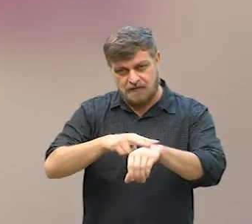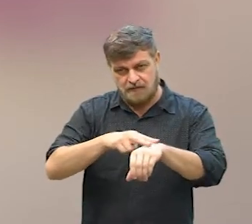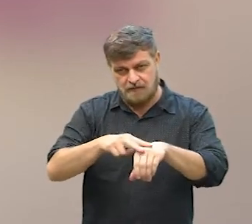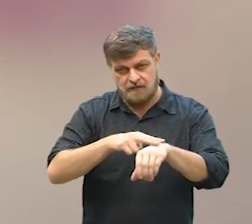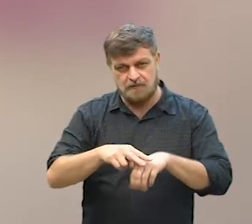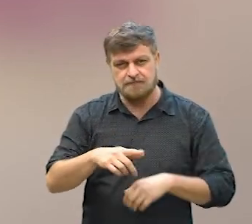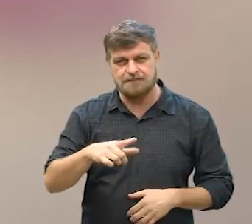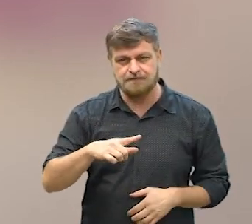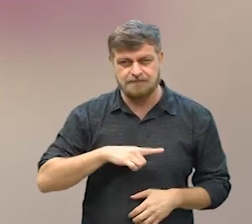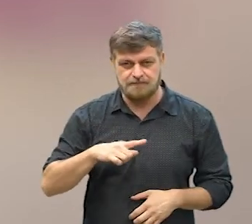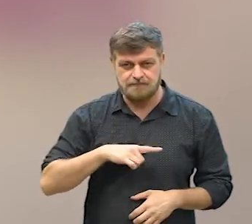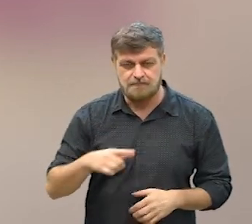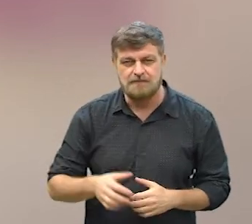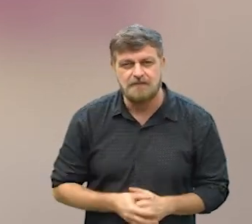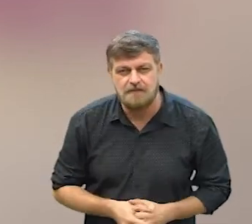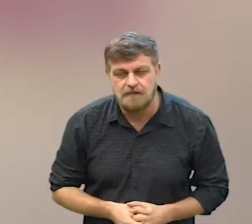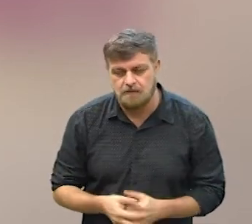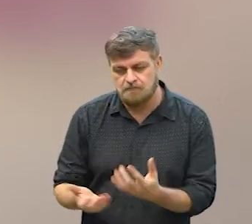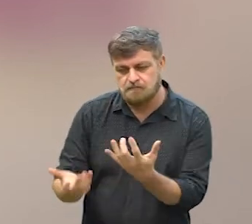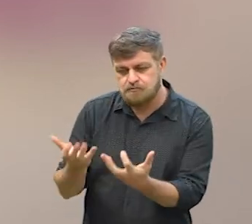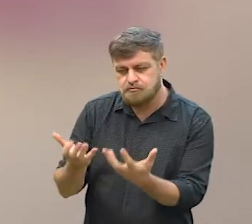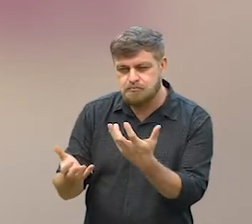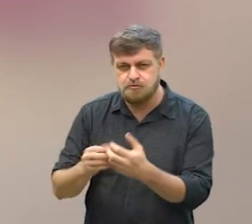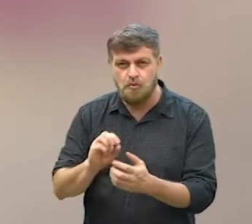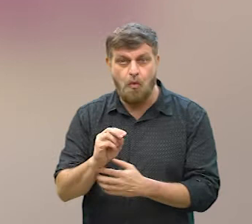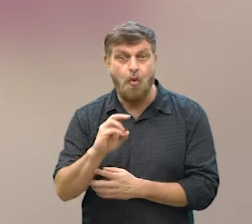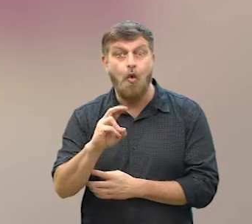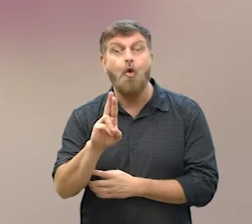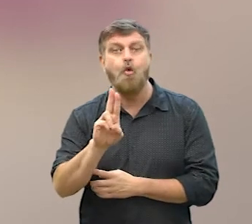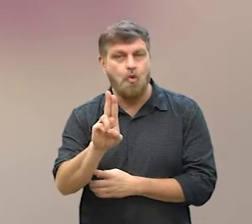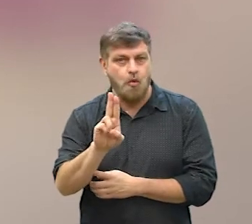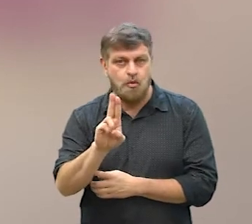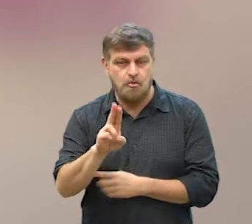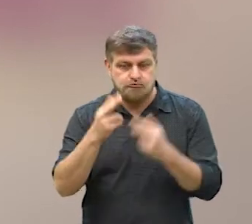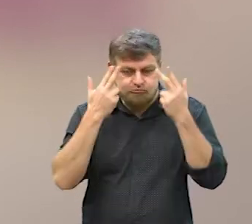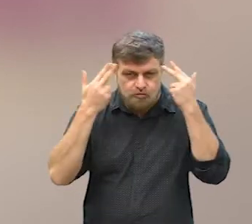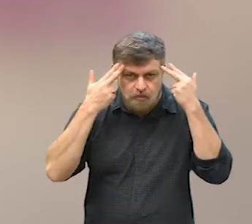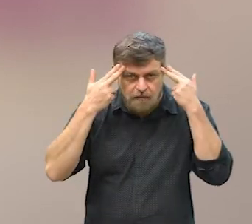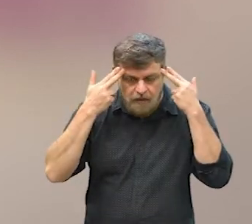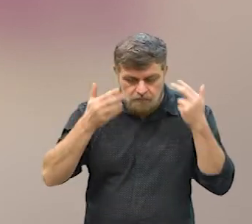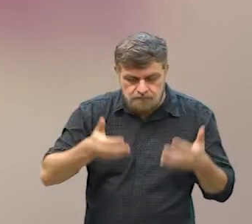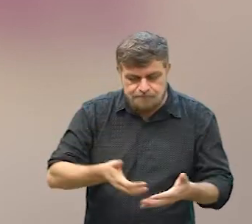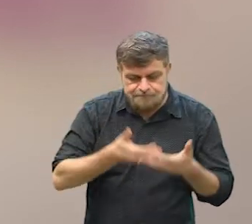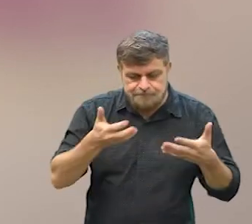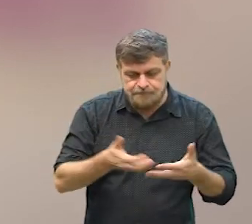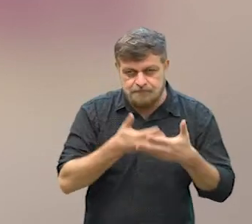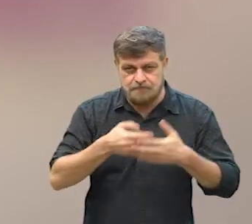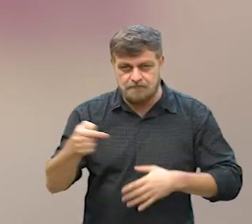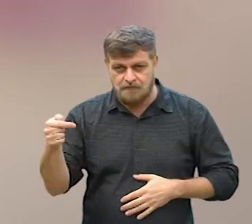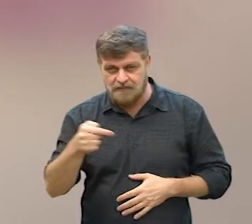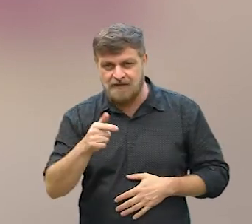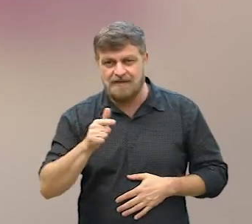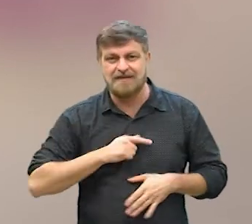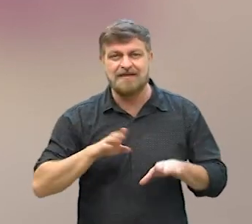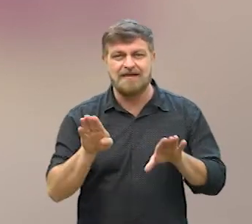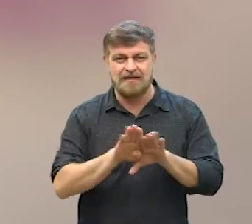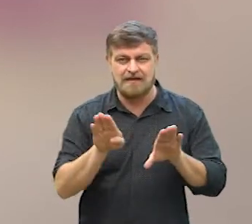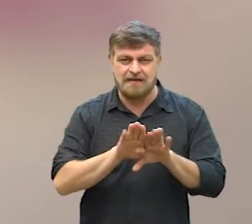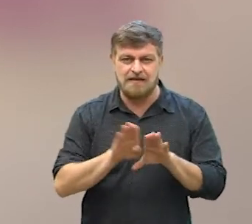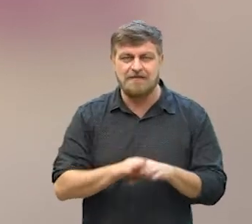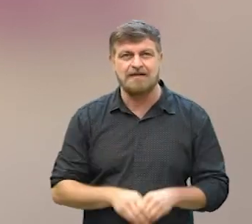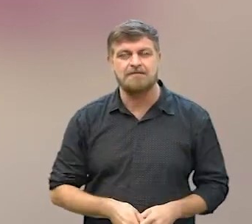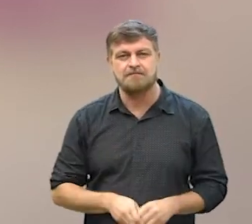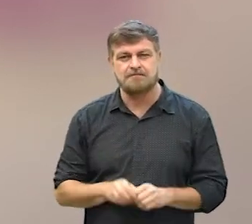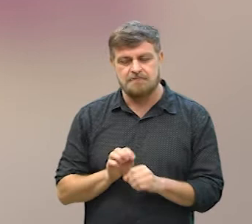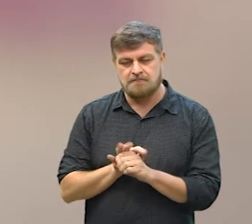verdura cozida ou mesmo crua, que é o que a gente dá de preferência, mas ter ali algum elemento cozido também, como